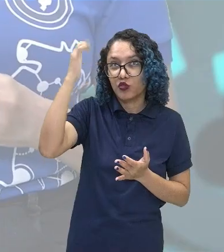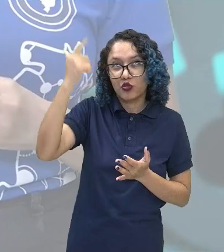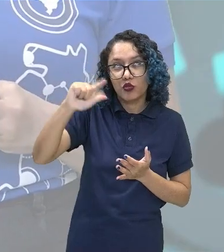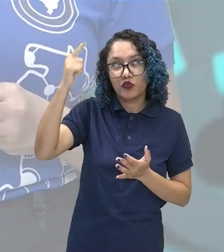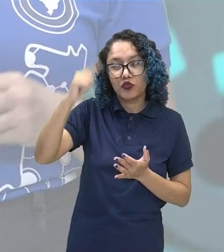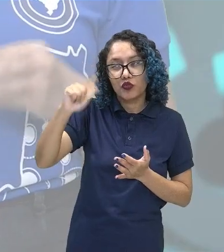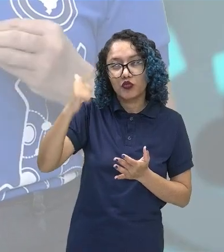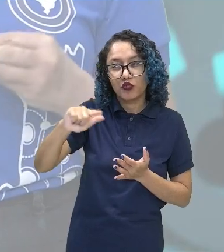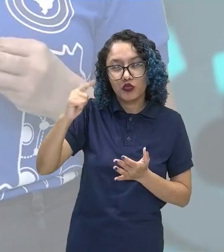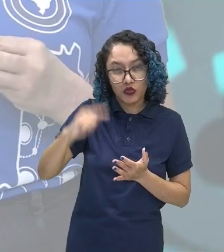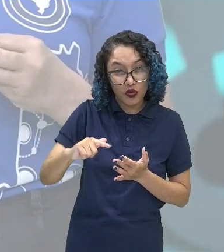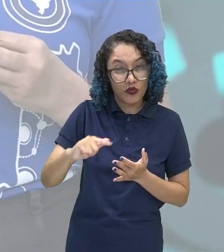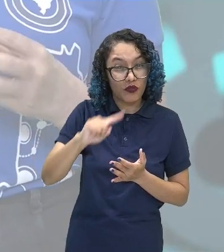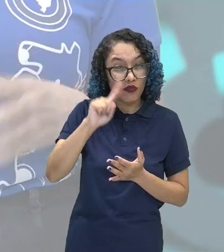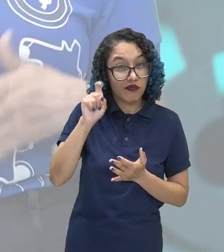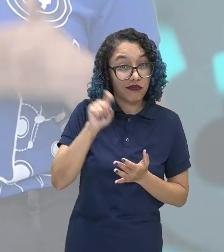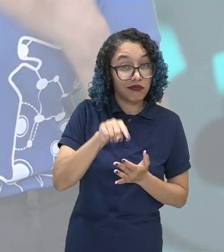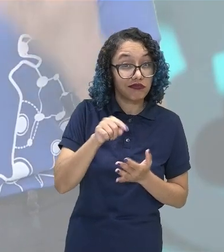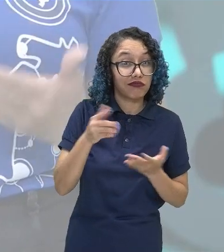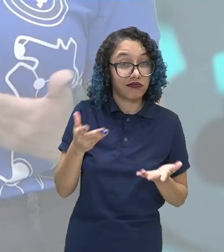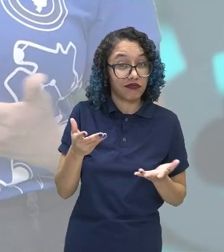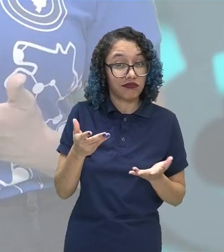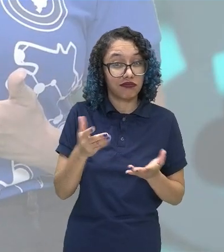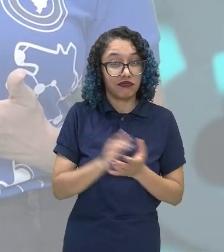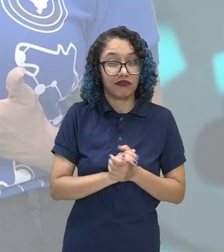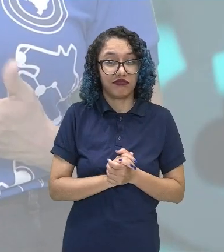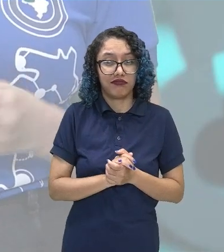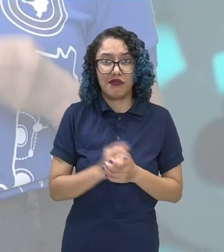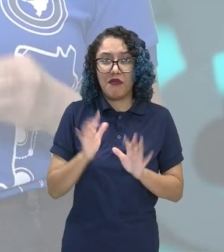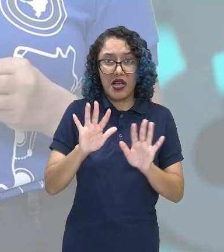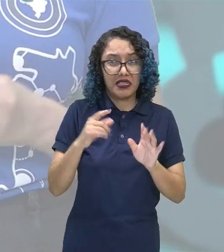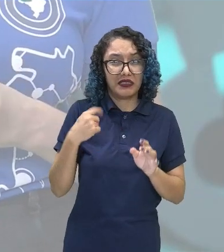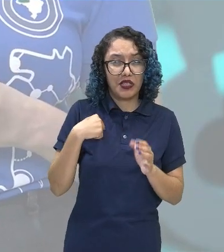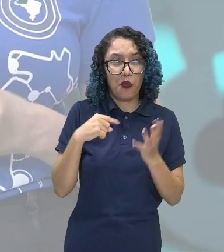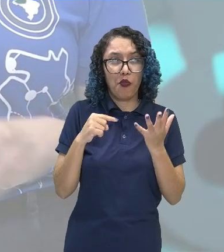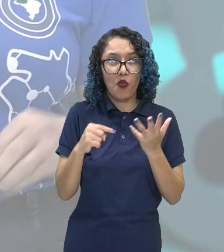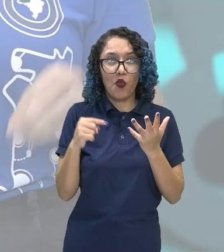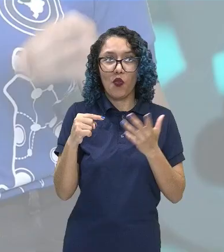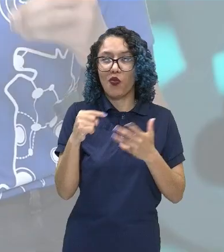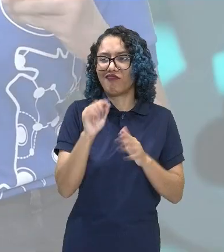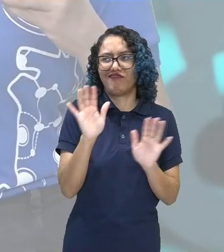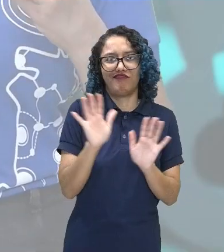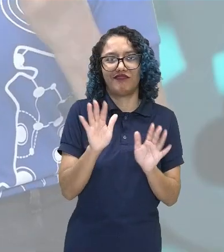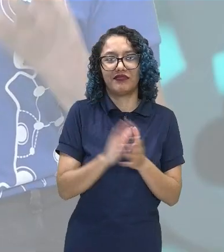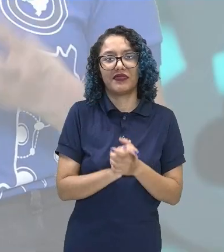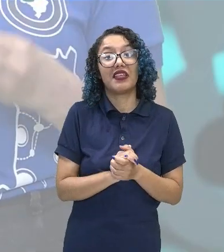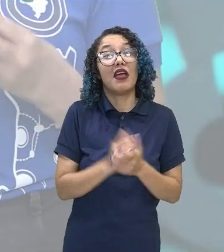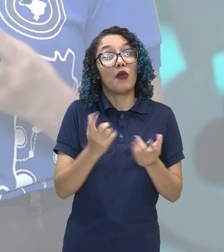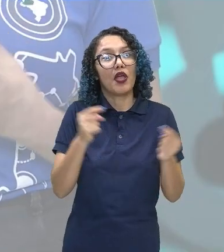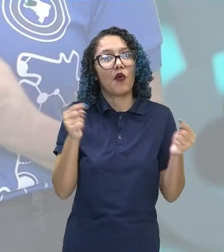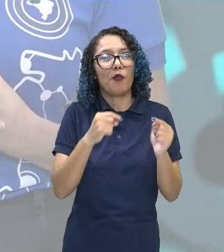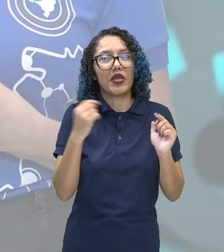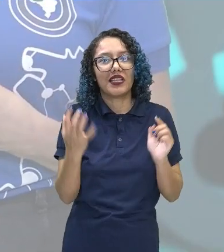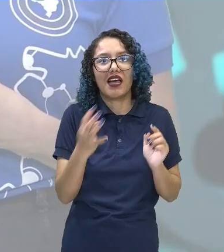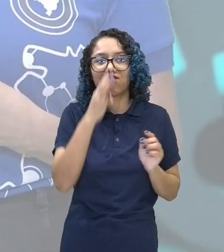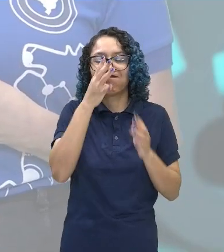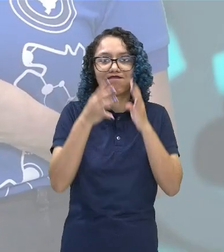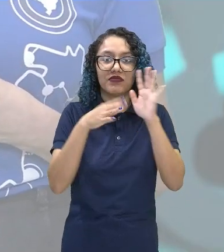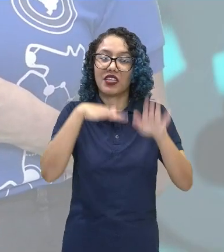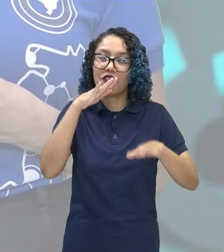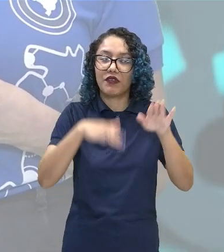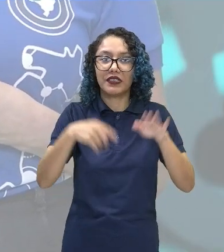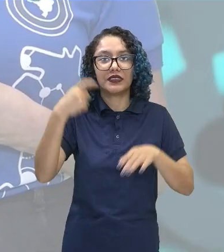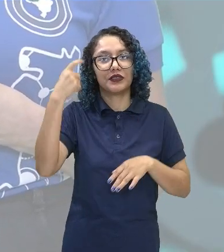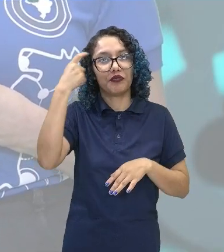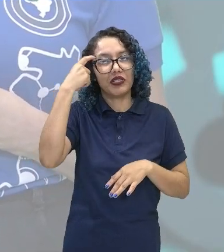pensar, né, 1 milhão, mesmo porque eu nem contei, né, não é um exagero, talvez eu tenha pensado 2, 3 ou